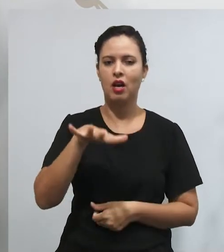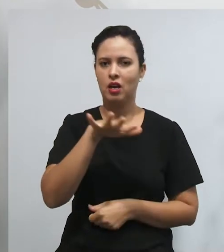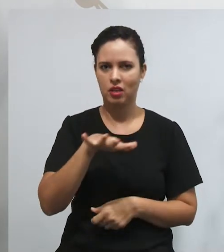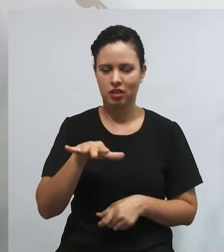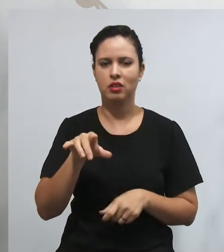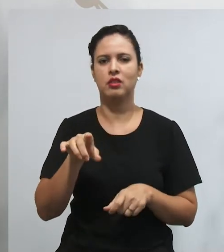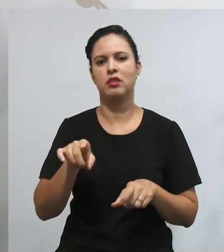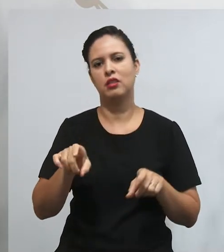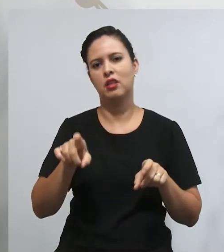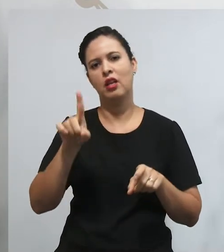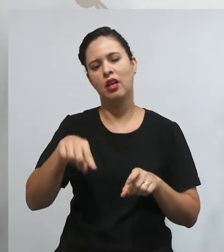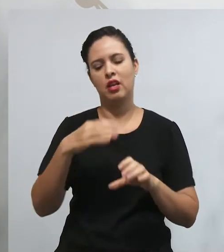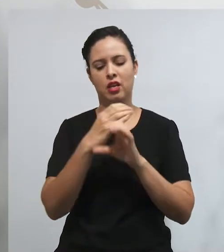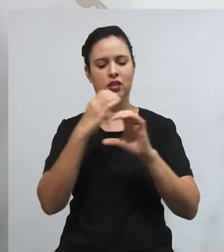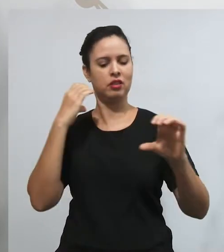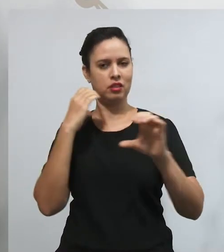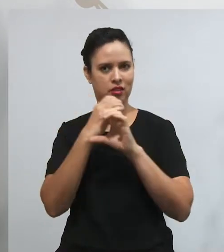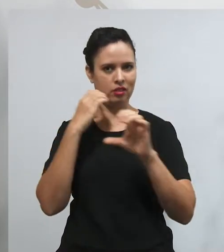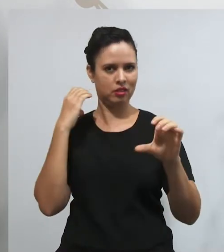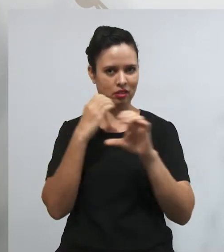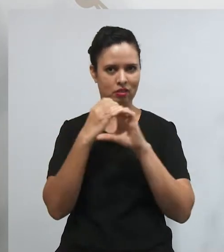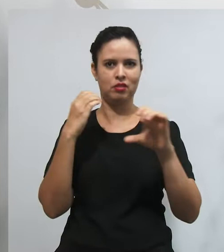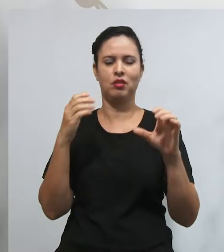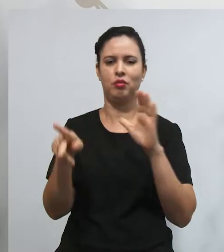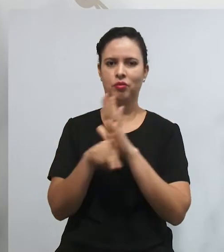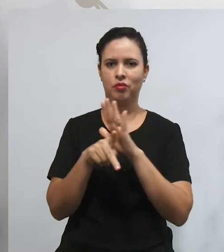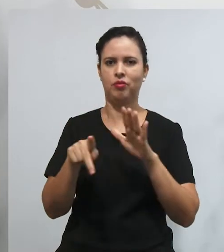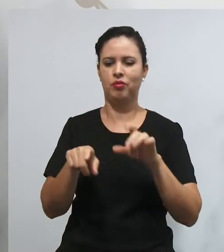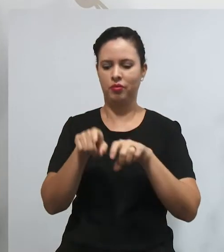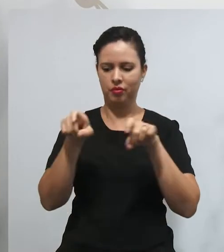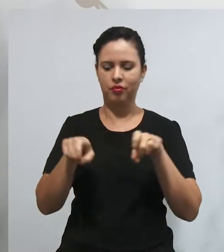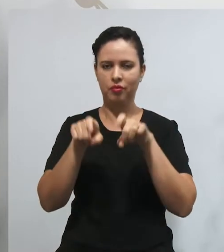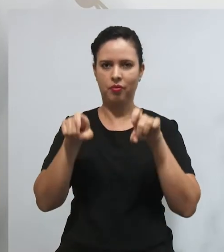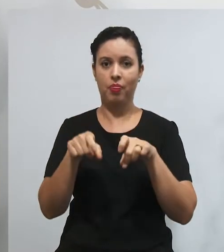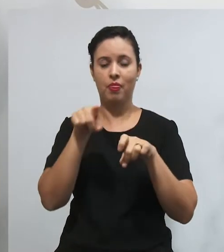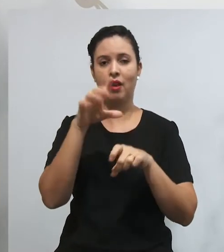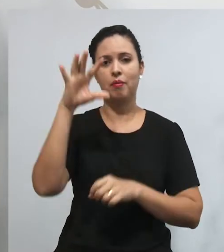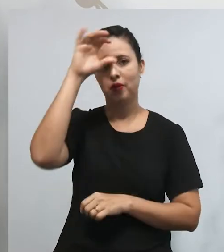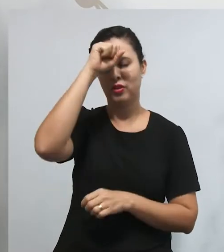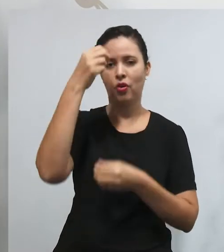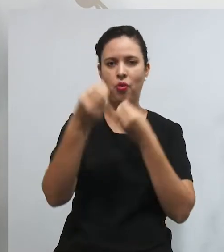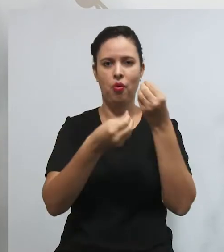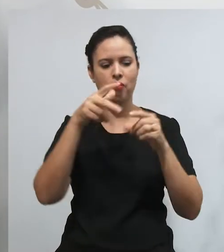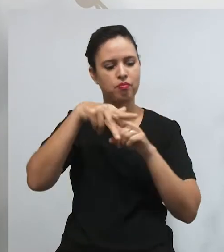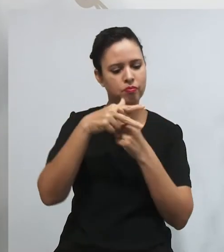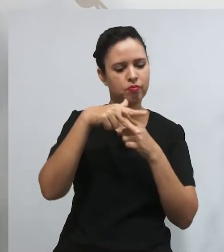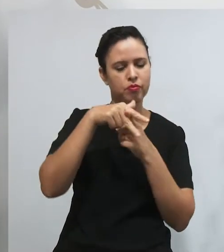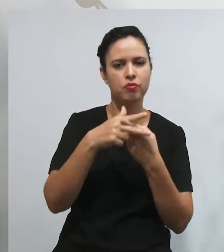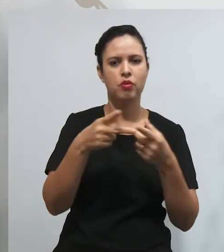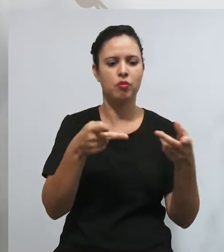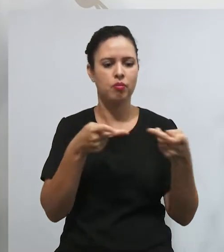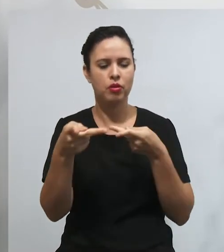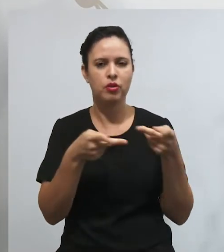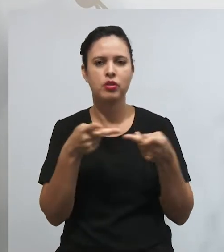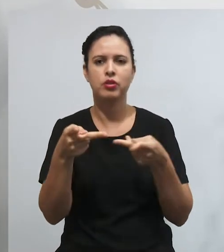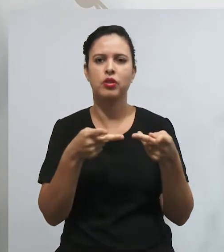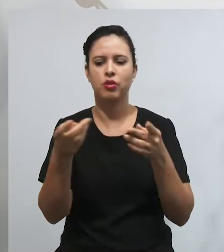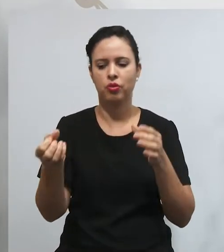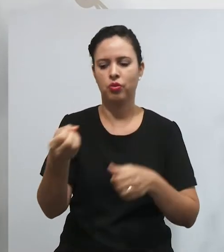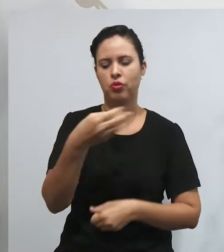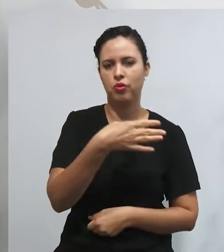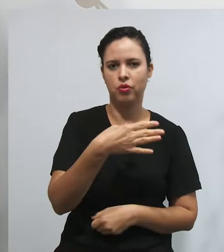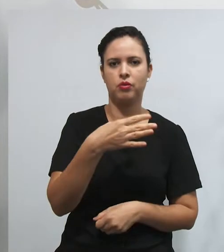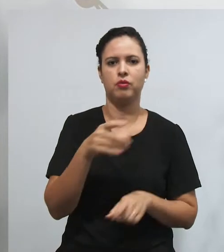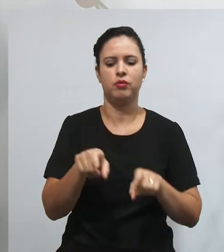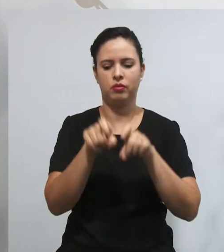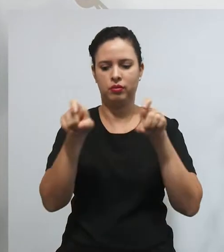a arquitetura de computadores. Então, você vai trabalhar com a parte de arquitetura, vai saber montar uma máquina, fazer projetos, de novas máquinas,